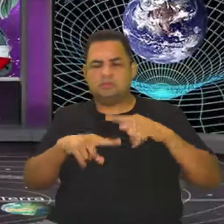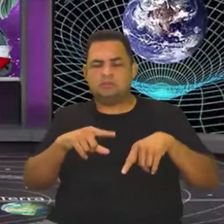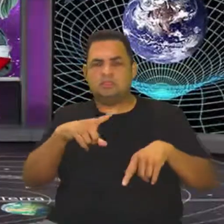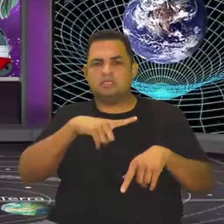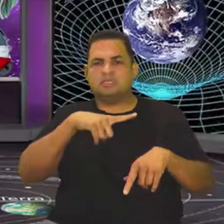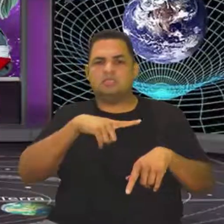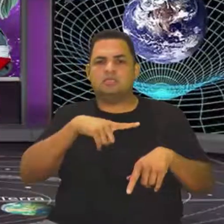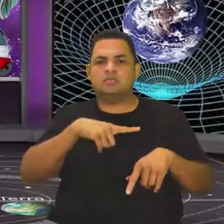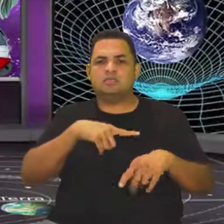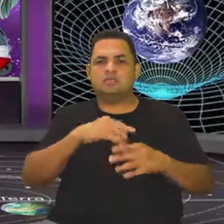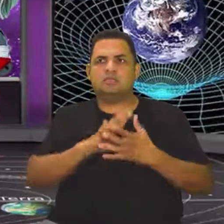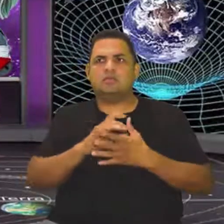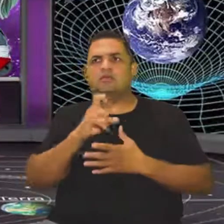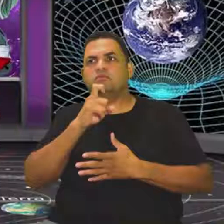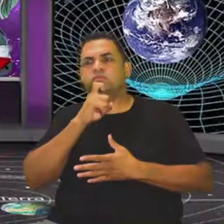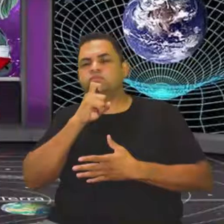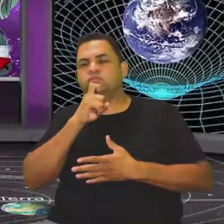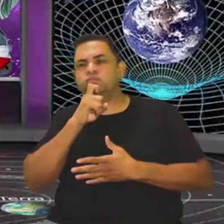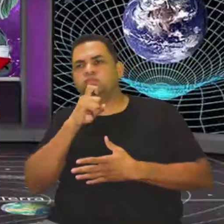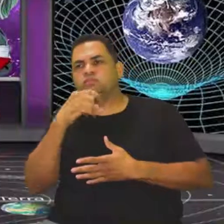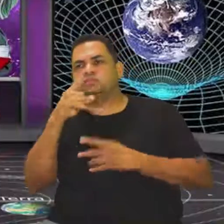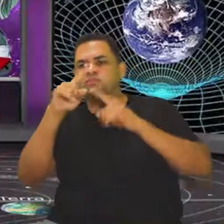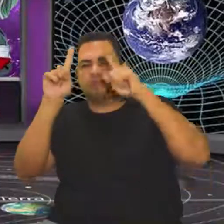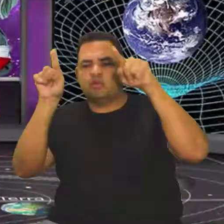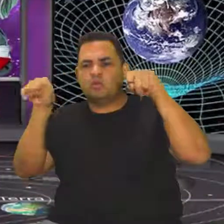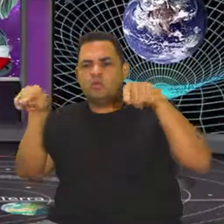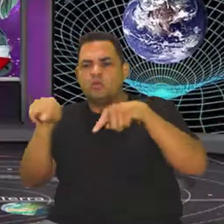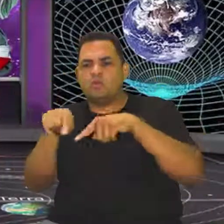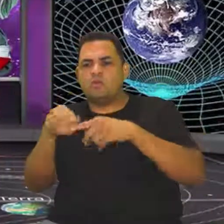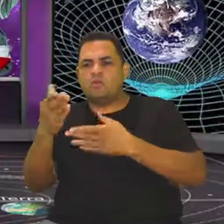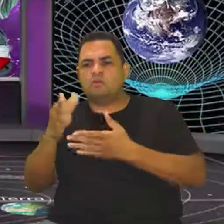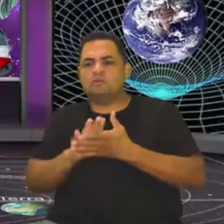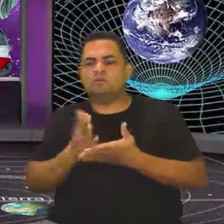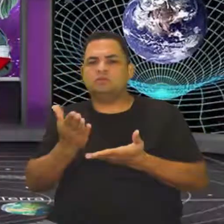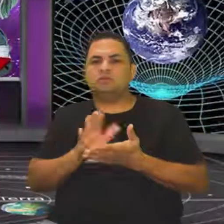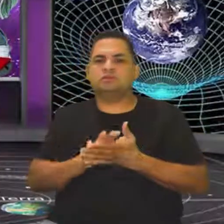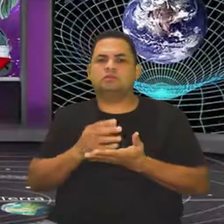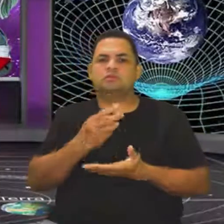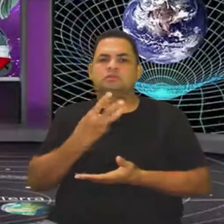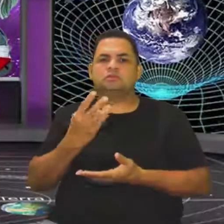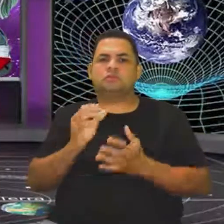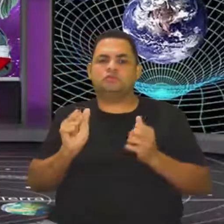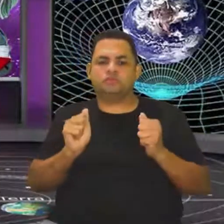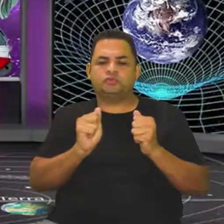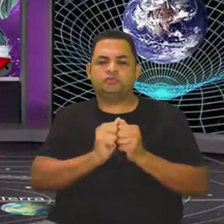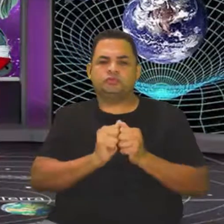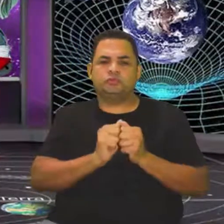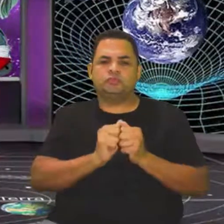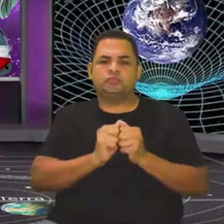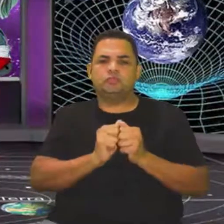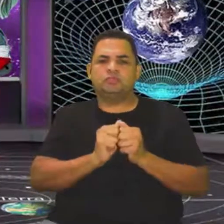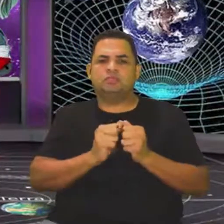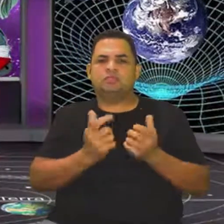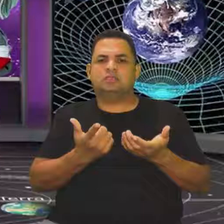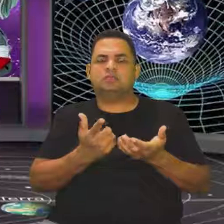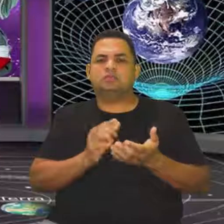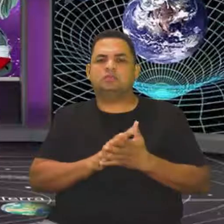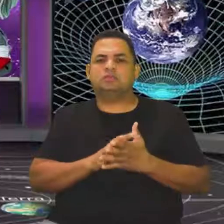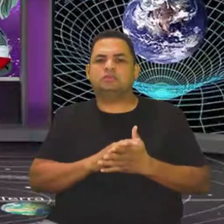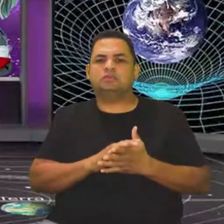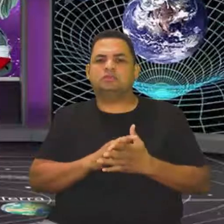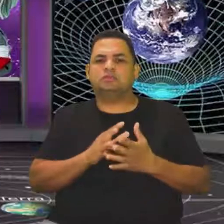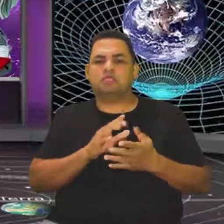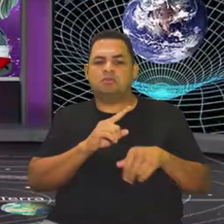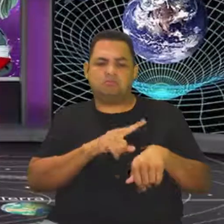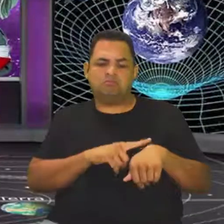tem um ar-condicionado, 3 ar-condicionados, você vai juntar ali a energia que é gasta ali por tempo,